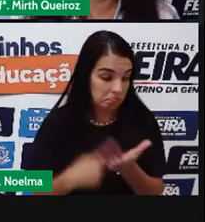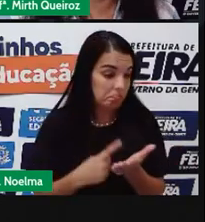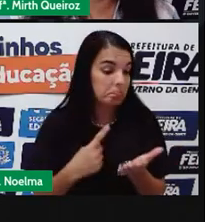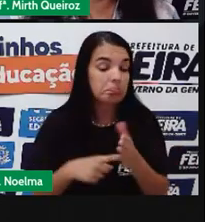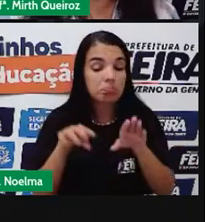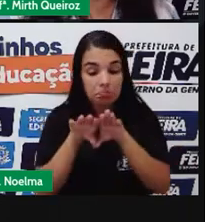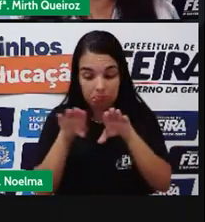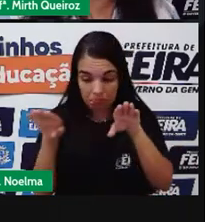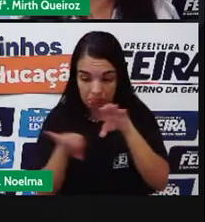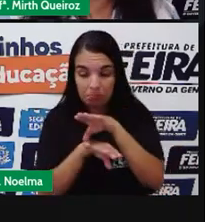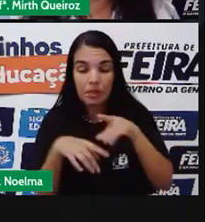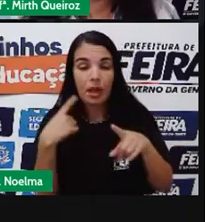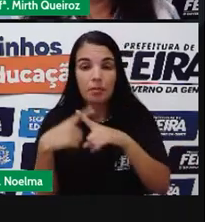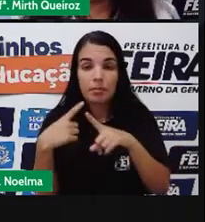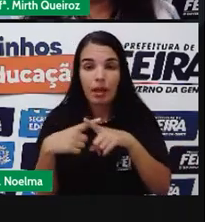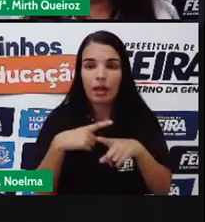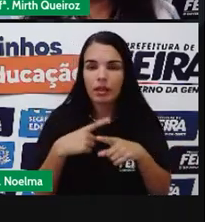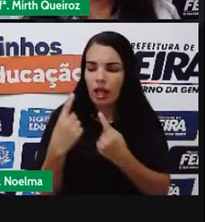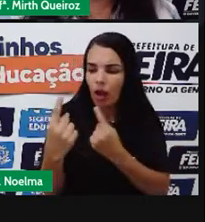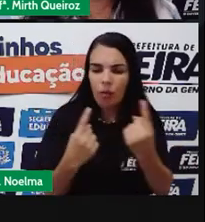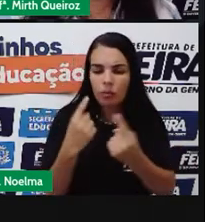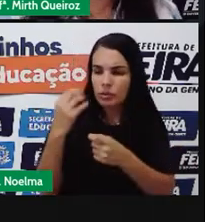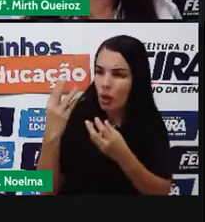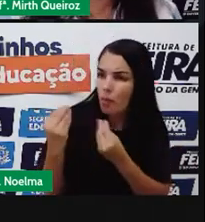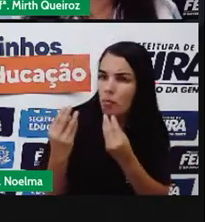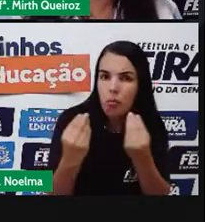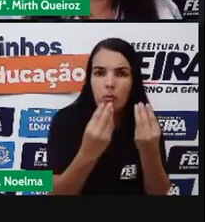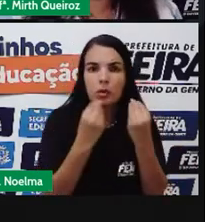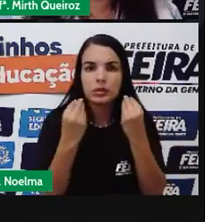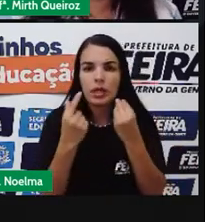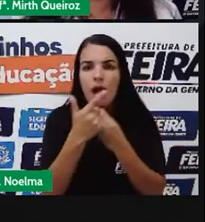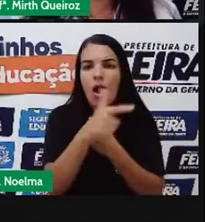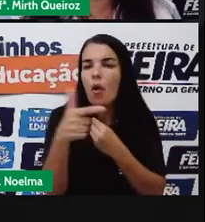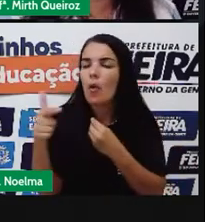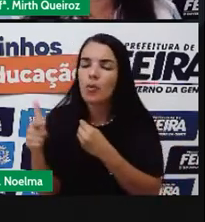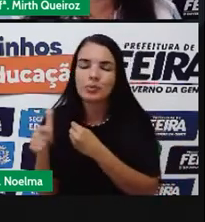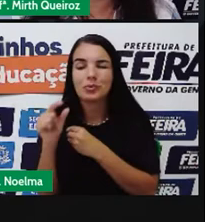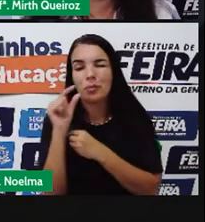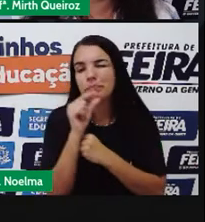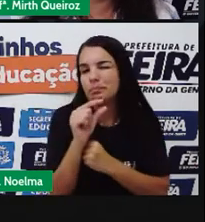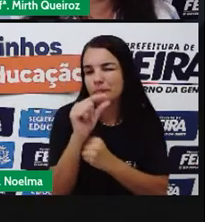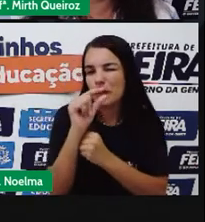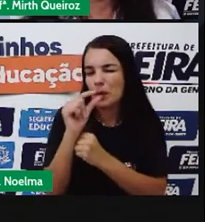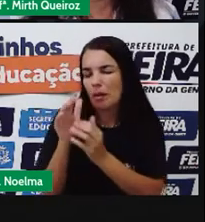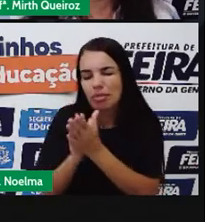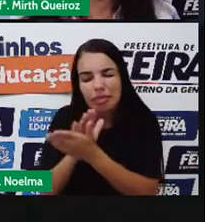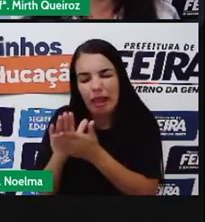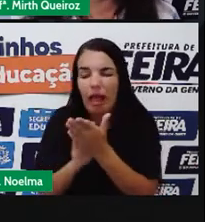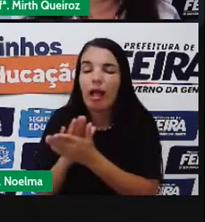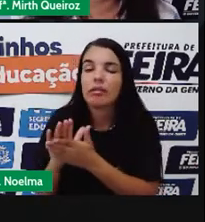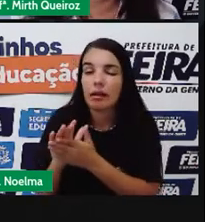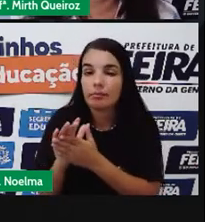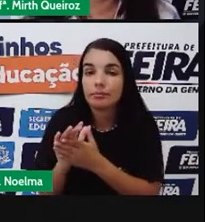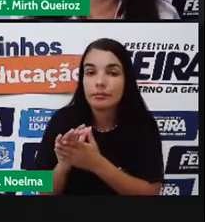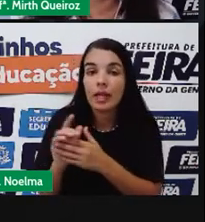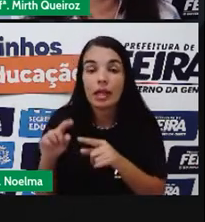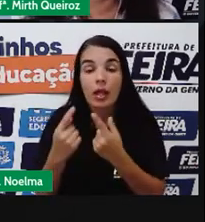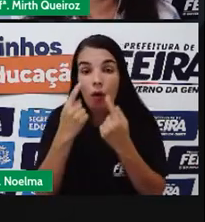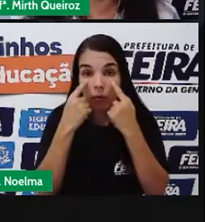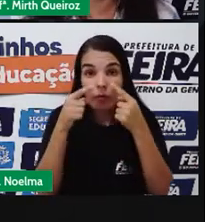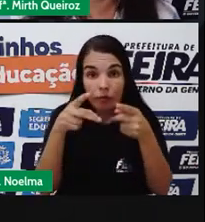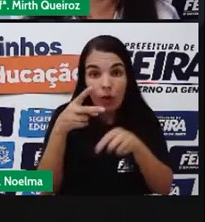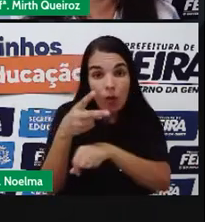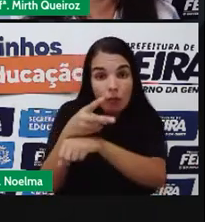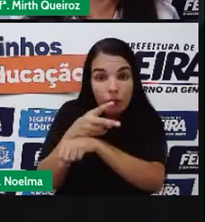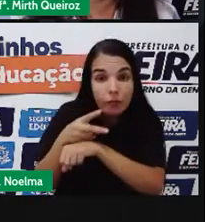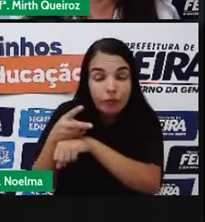social no Brasil, onde alguns têm muito e outros infelizmente, não têm nada. E sobre esse vídeo aí, a gente viu